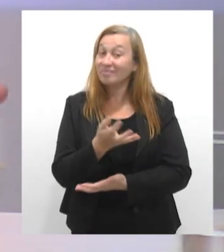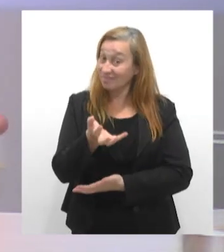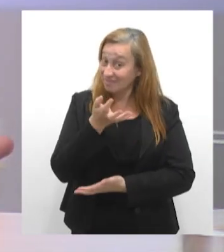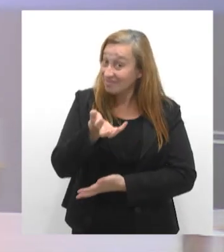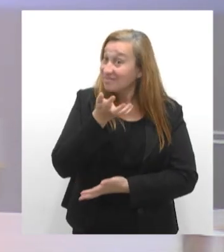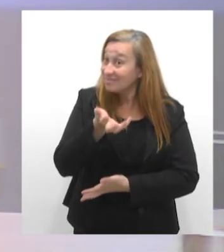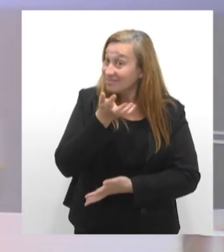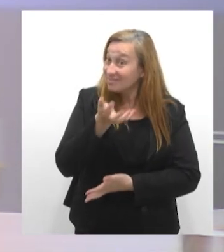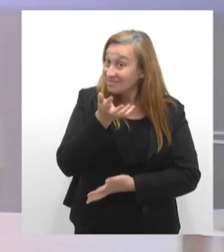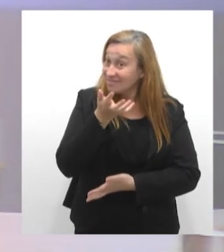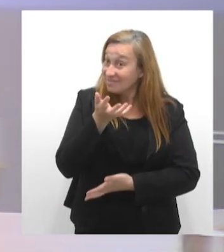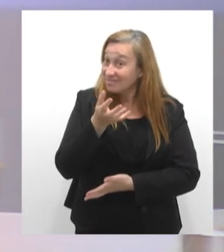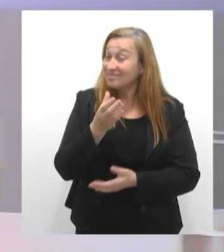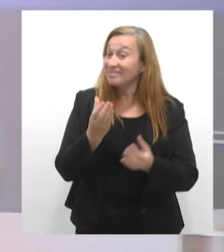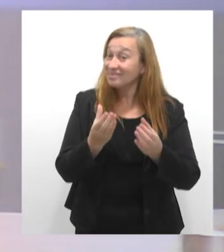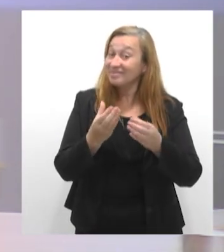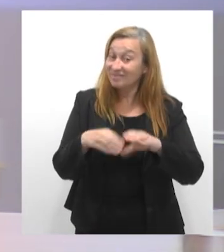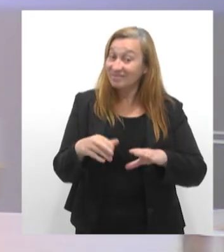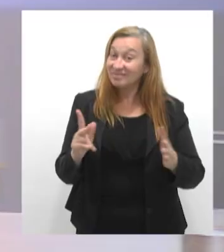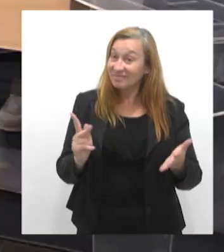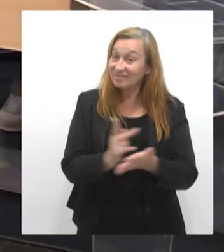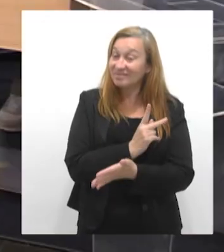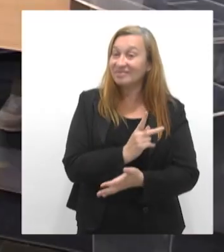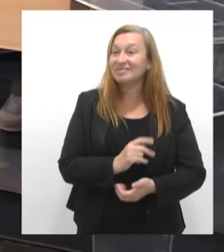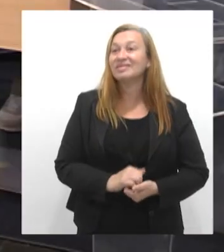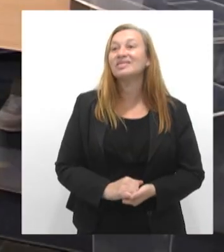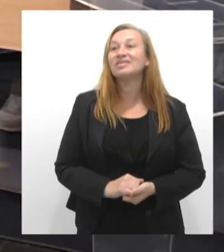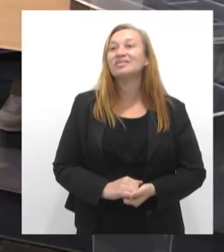muito que esse concurso aconteça.